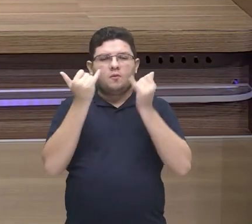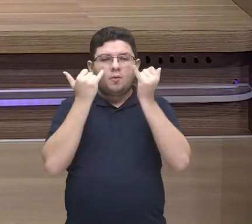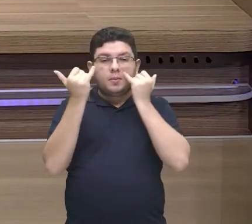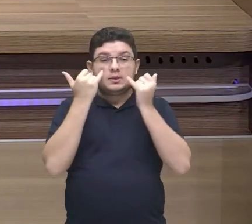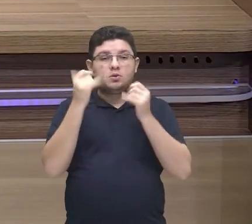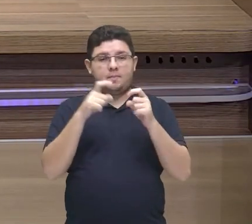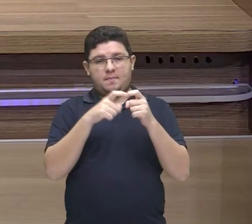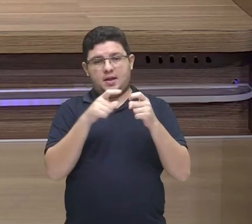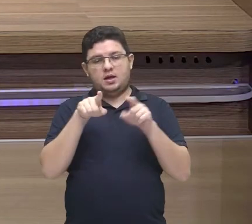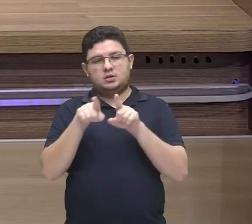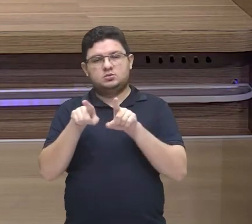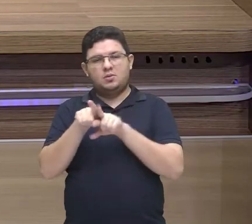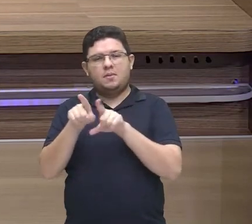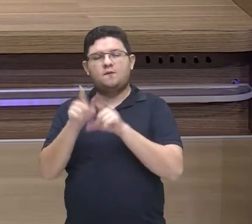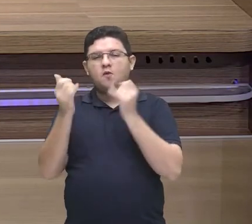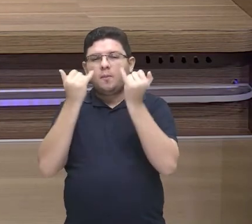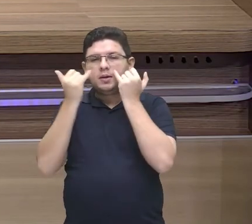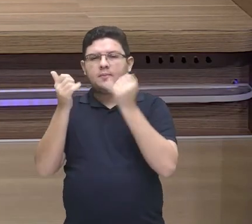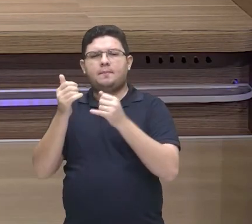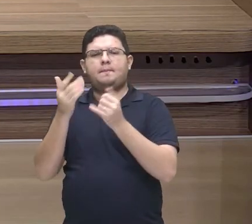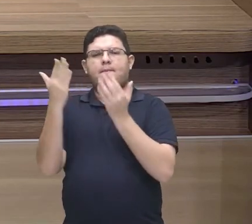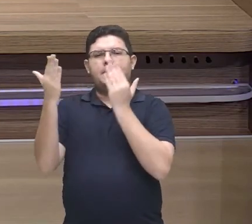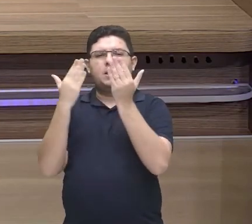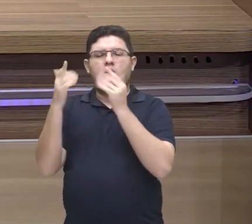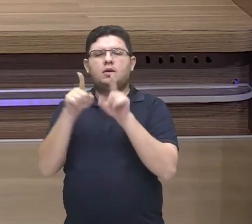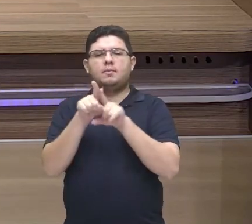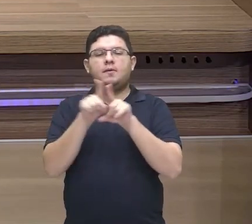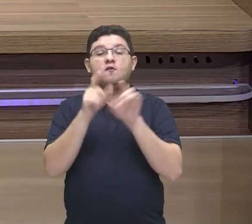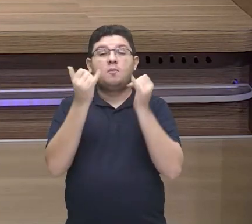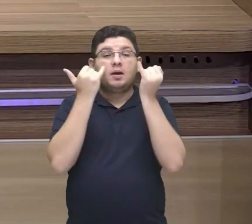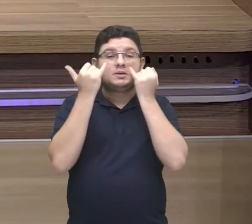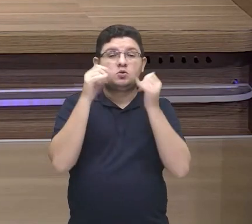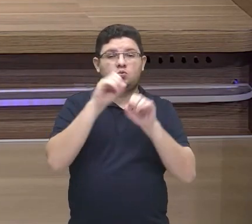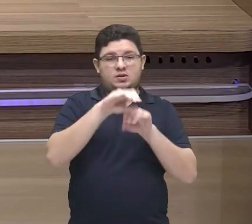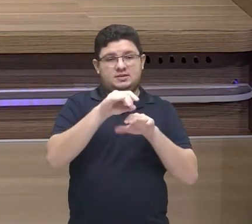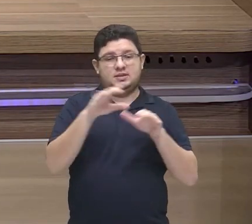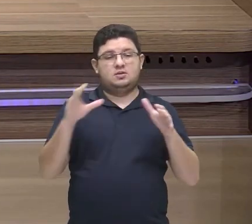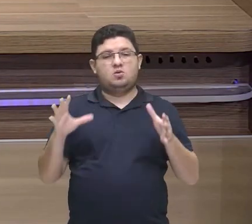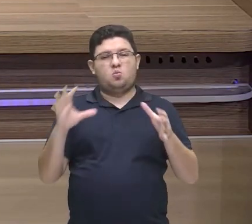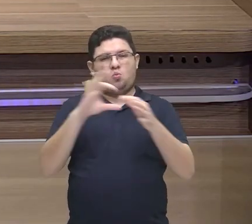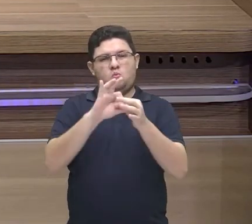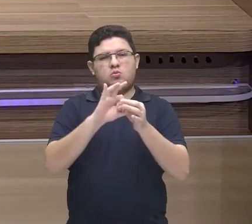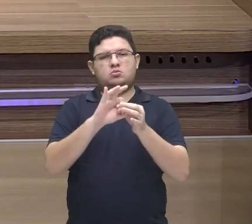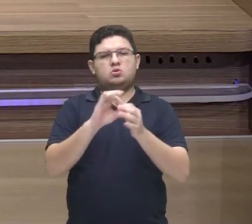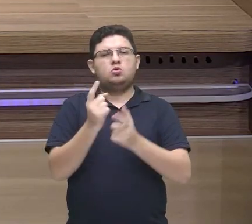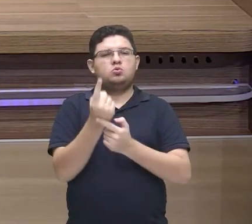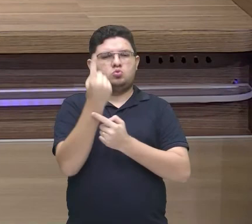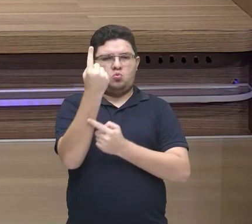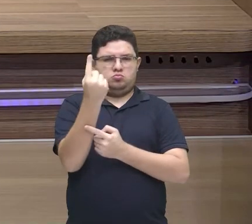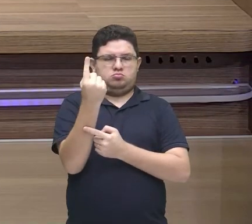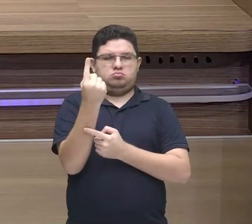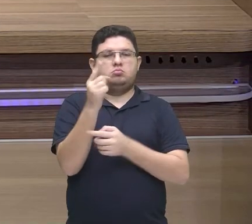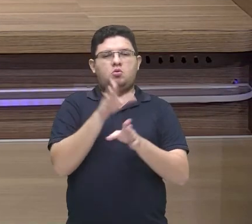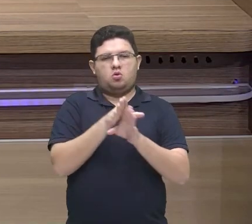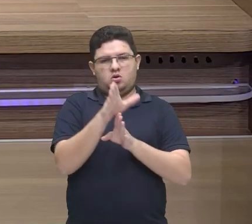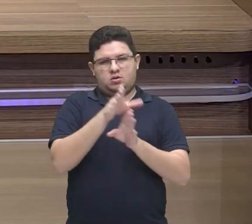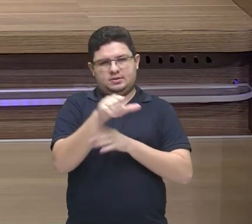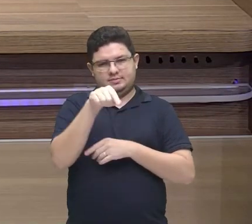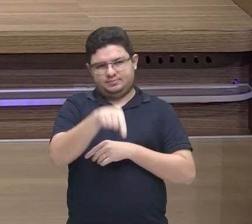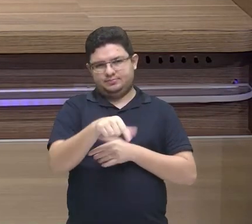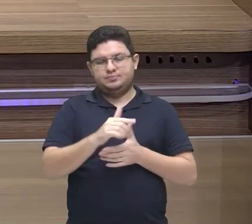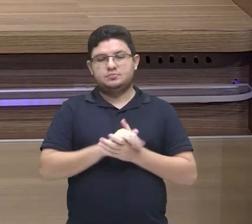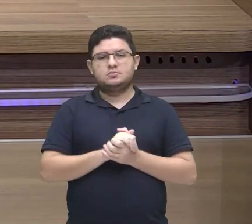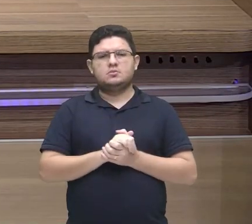psicológicas e educacionais de cada área, tudo num combo só, né? Que hoje todo menino sabe o